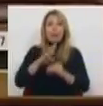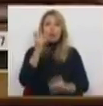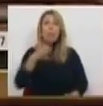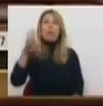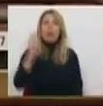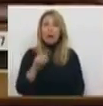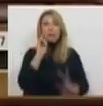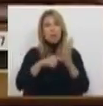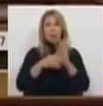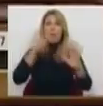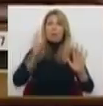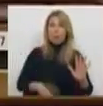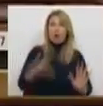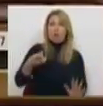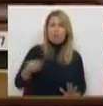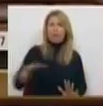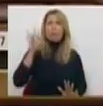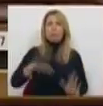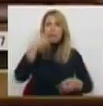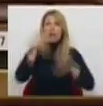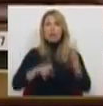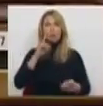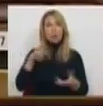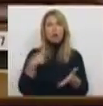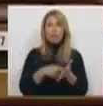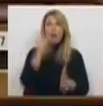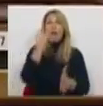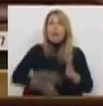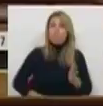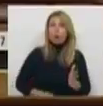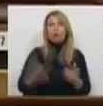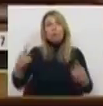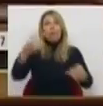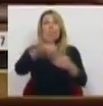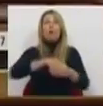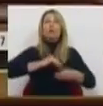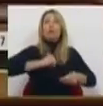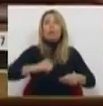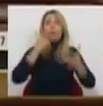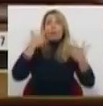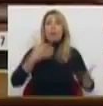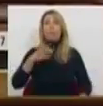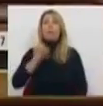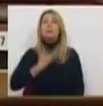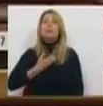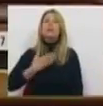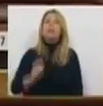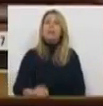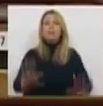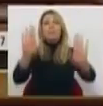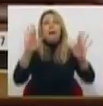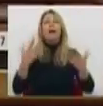sobretaxa de IRS para 90% dos contribuintes teve voto contra PSD e CDS. Mas já